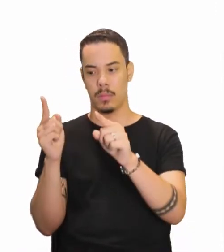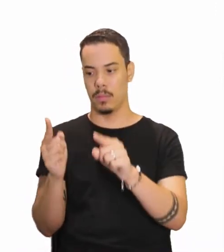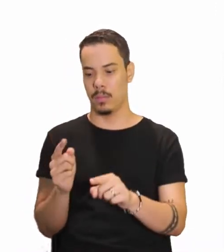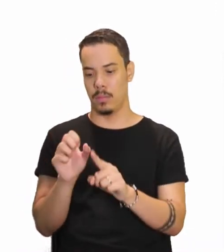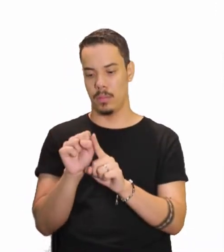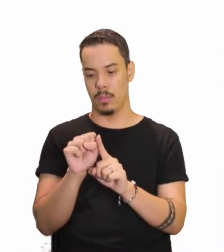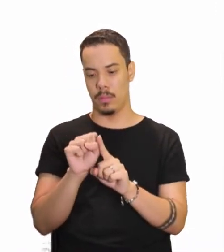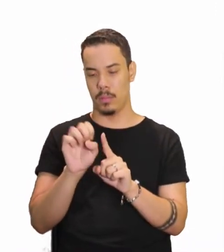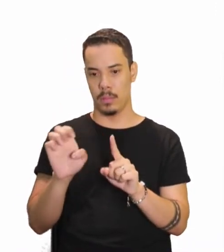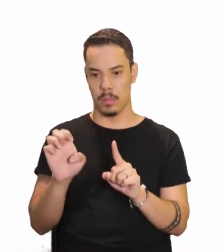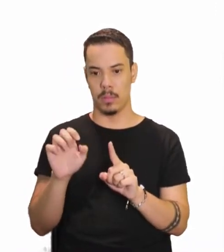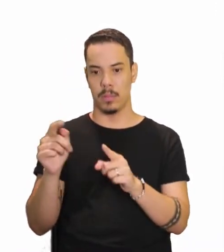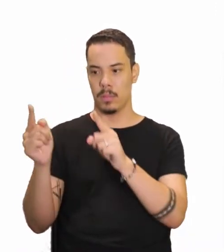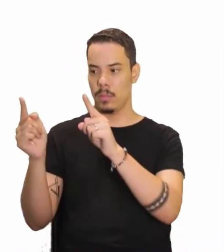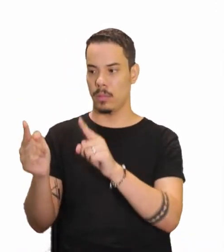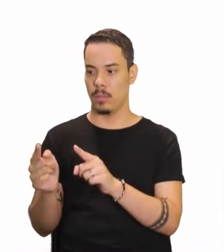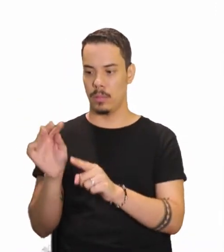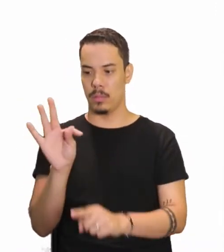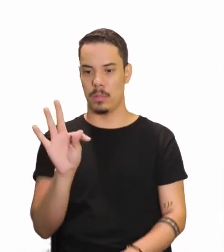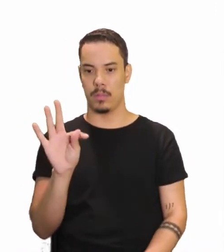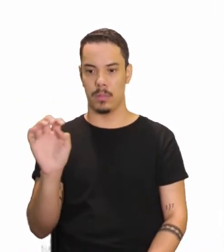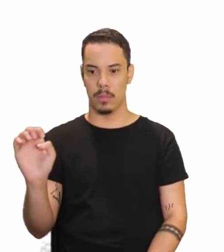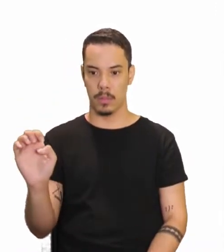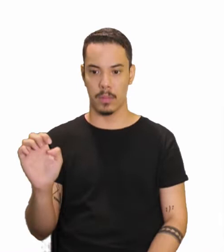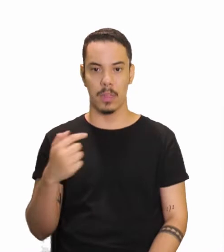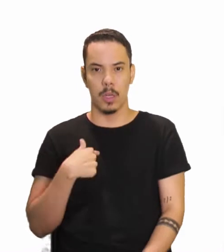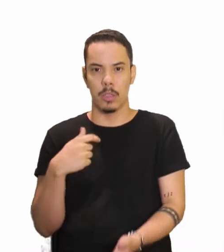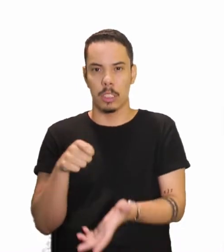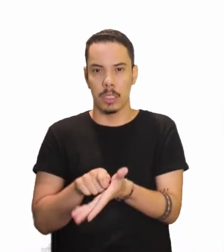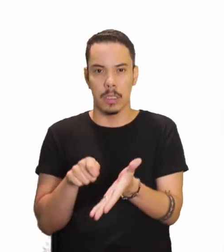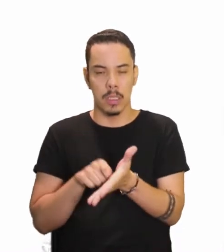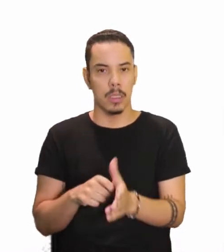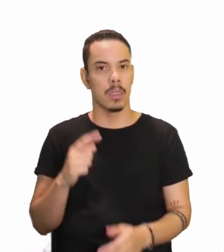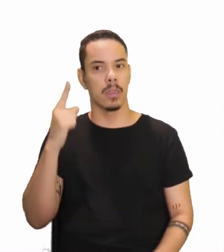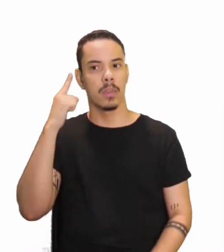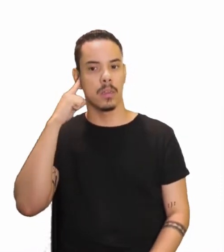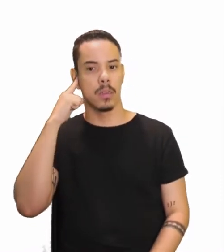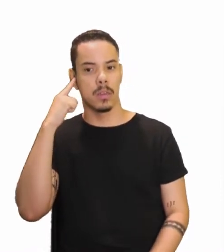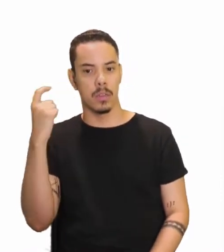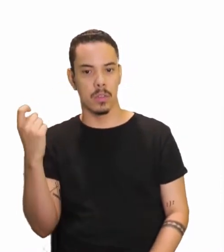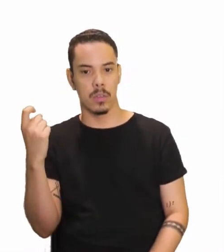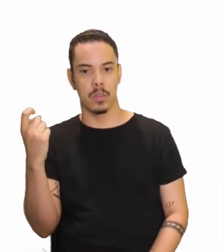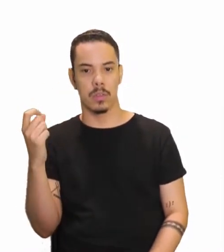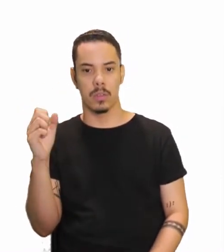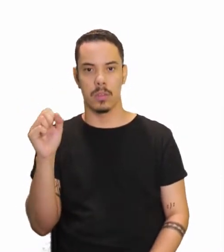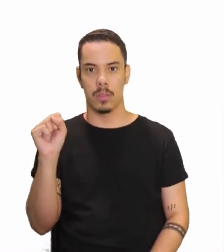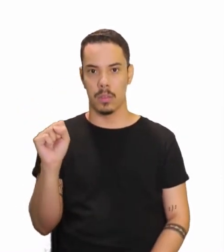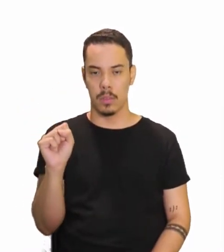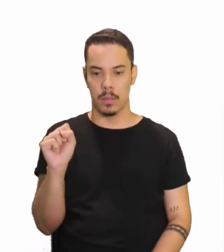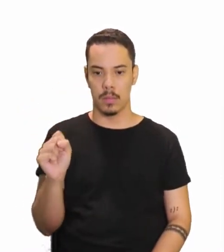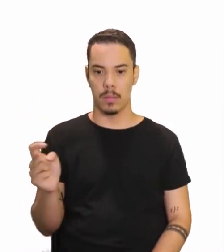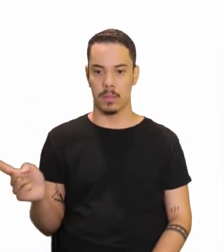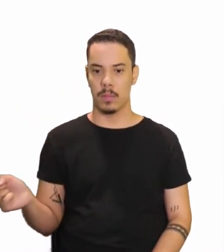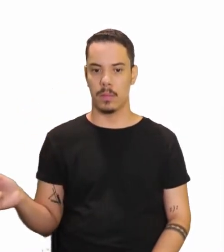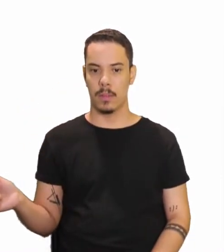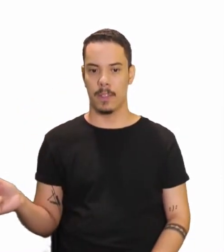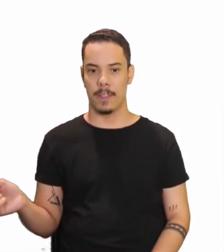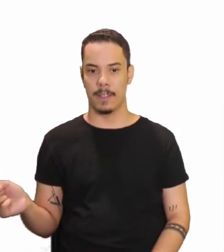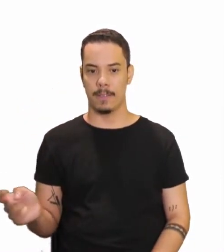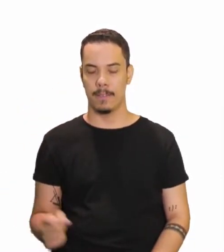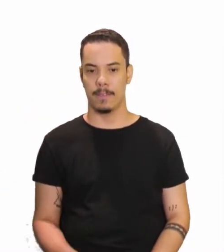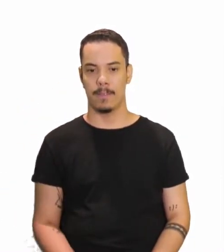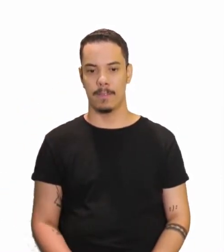né? Como é que a gente representa? Professor, eu quero escrever o som da letra S. Pronto, é assim que você escreve,